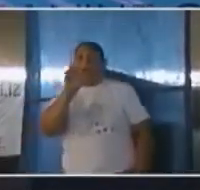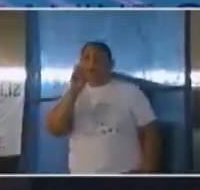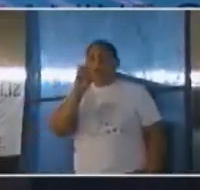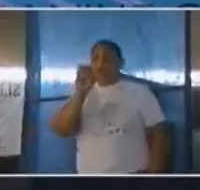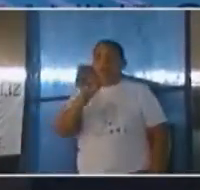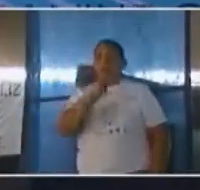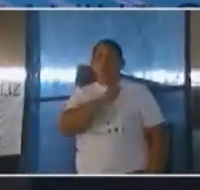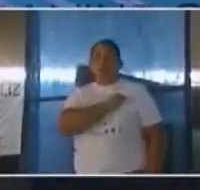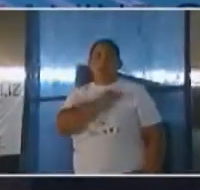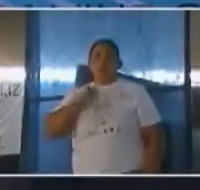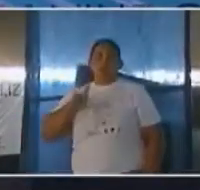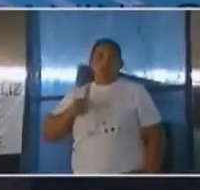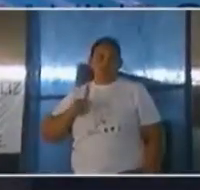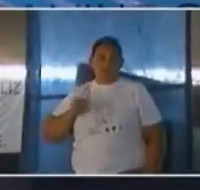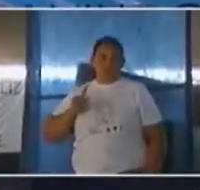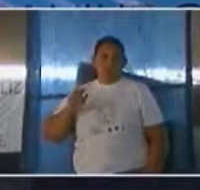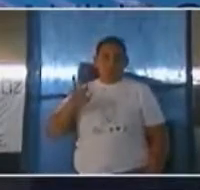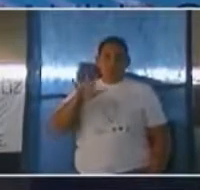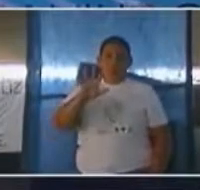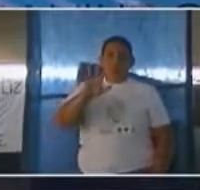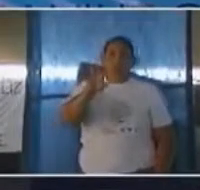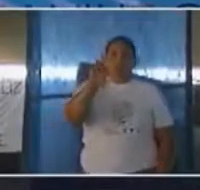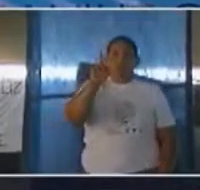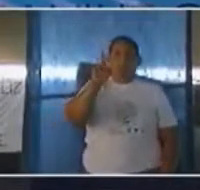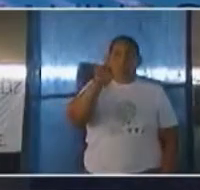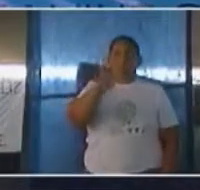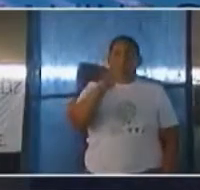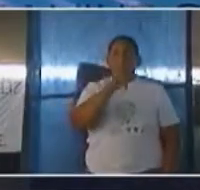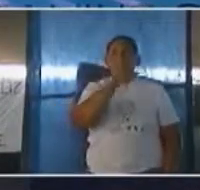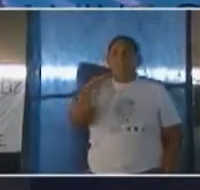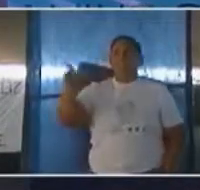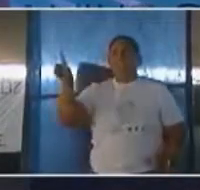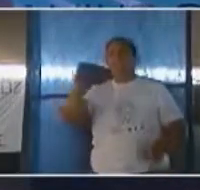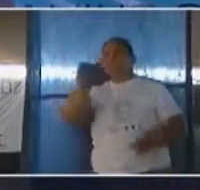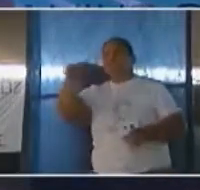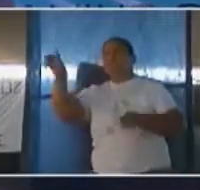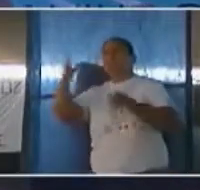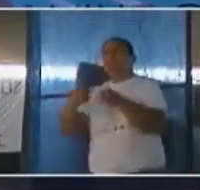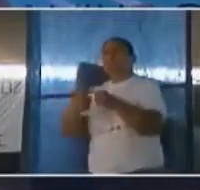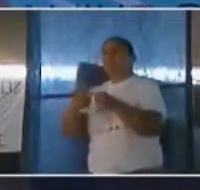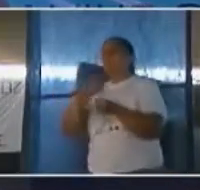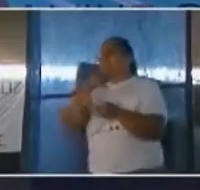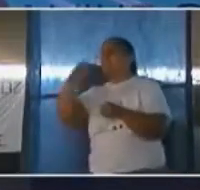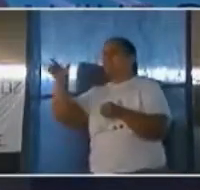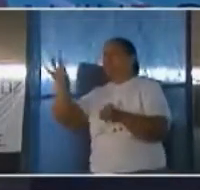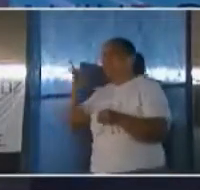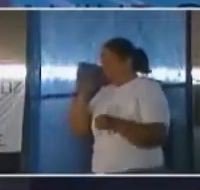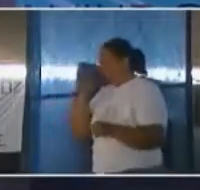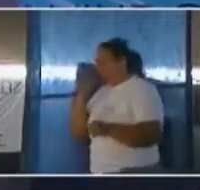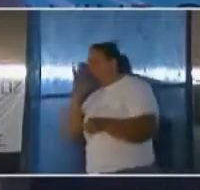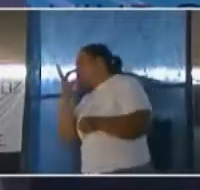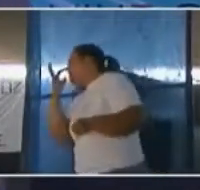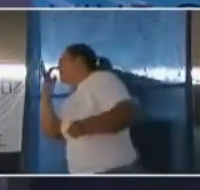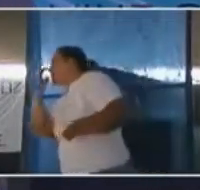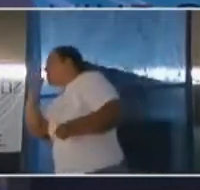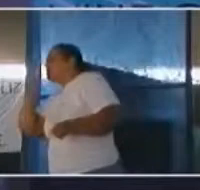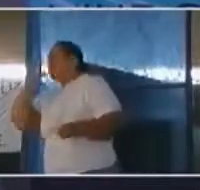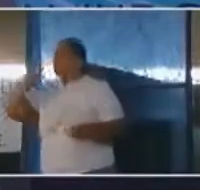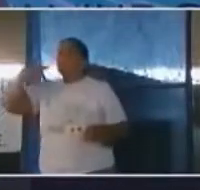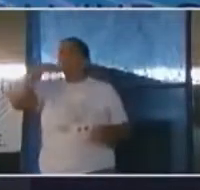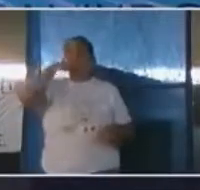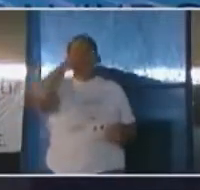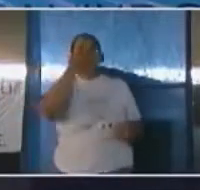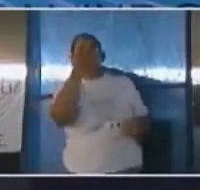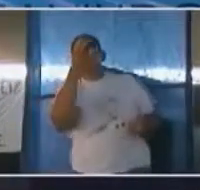andava pela cidade e ficava observando as imagens de ídolos, os altares construídos.